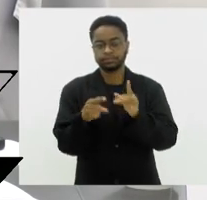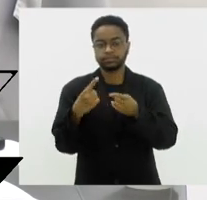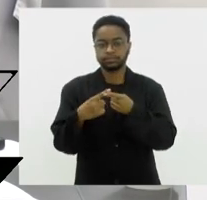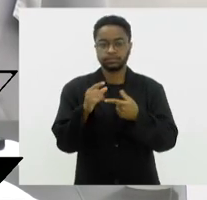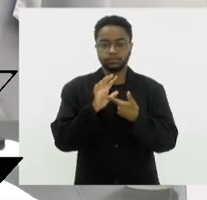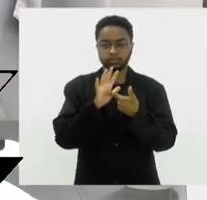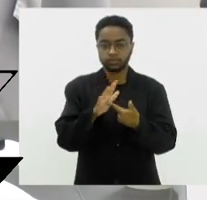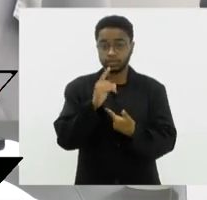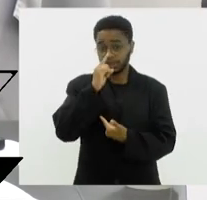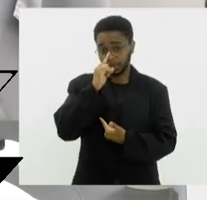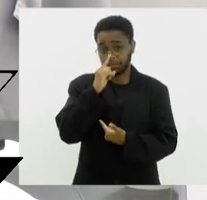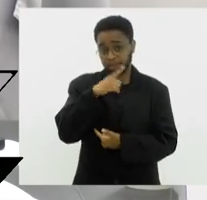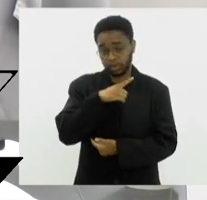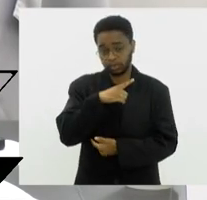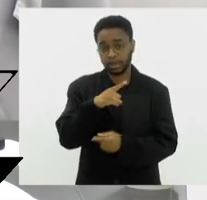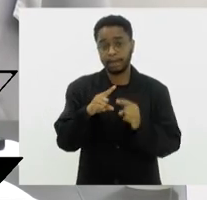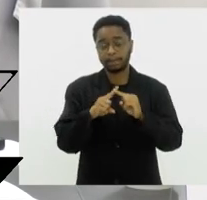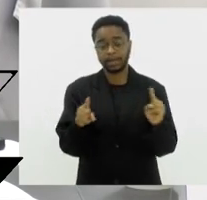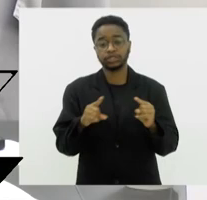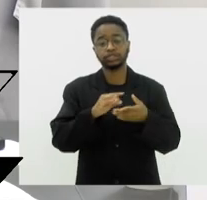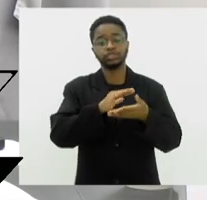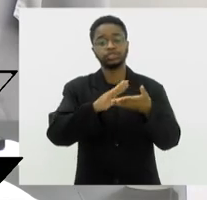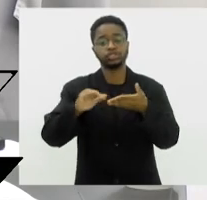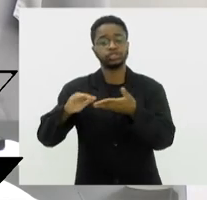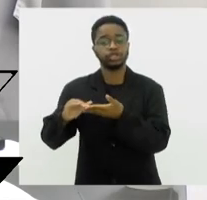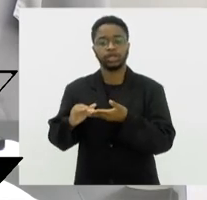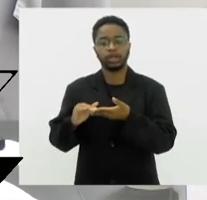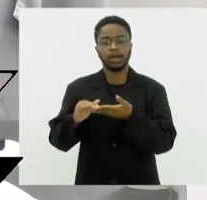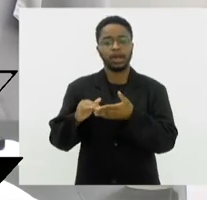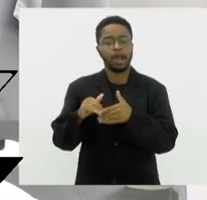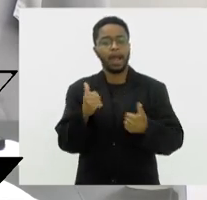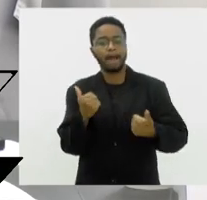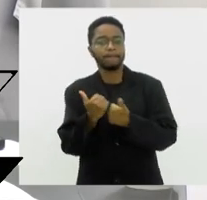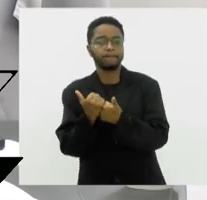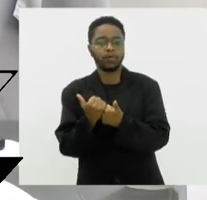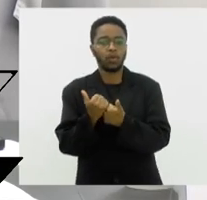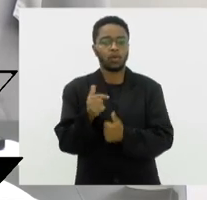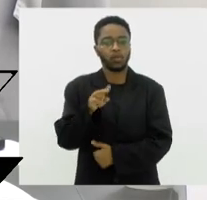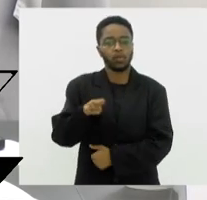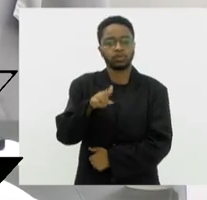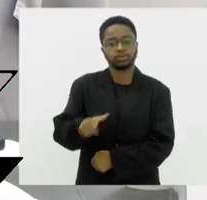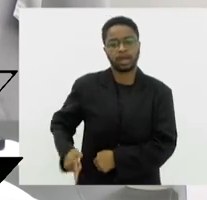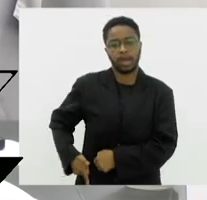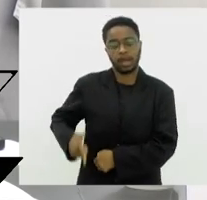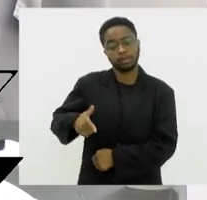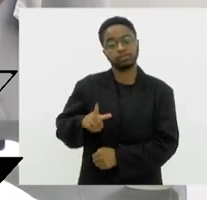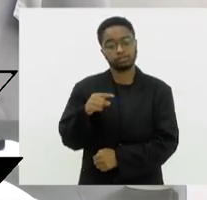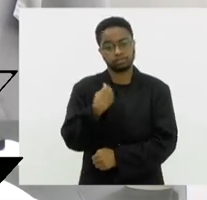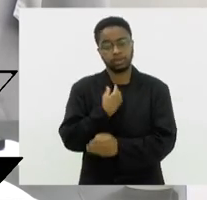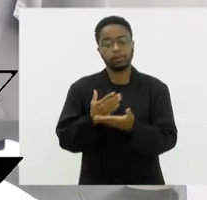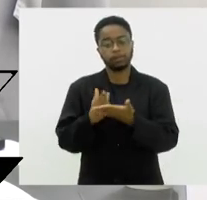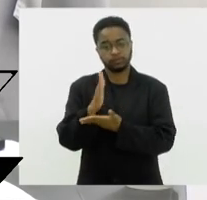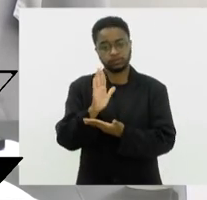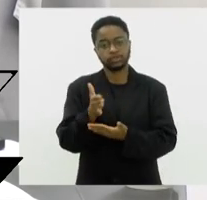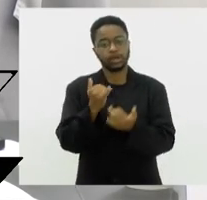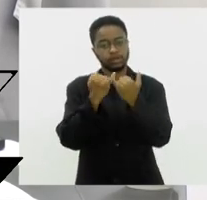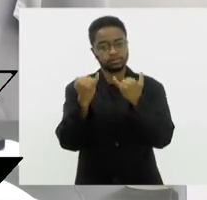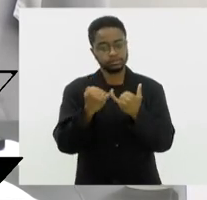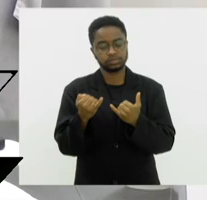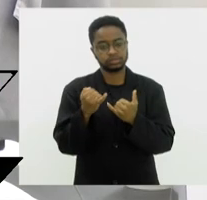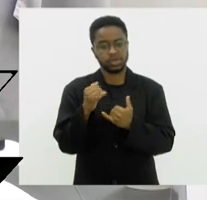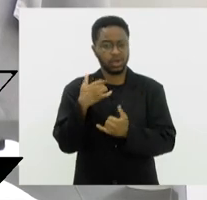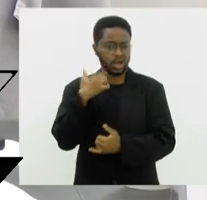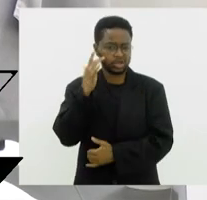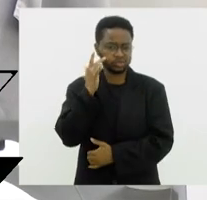mas ela tira qualquer alusão ao porte de arma. Então, é nesse sentido, a gente já aprovou matéria similar, se eu não me engano, de autoria do deputado doutor